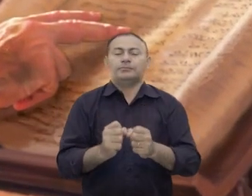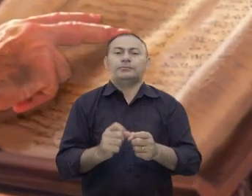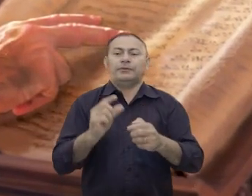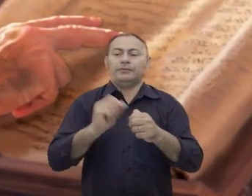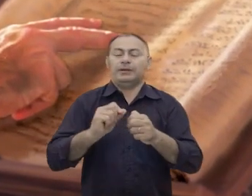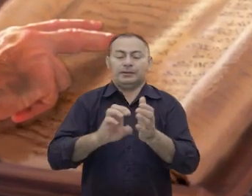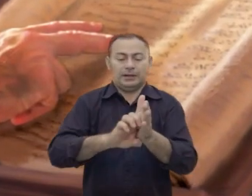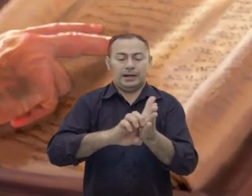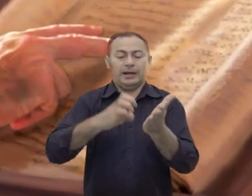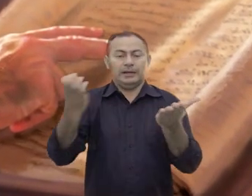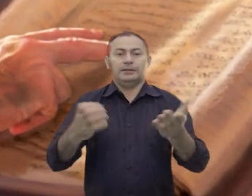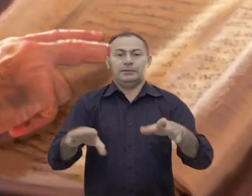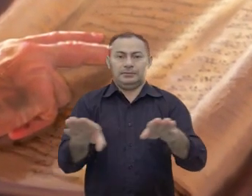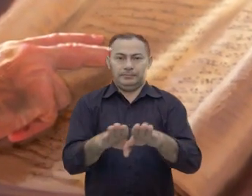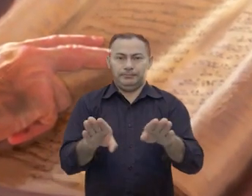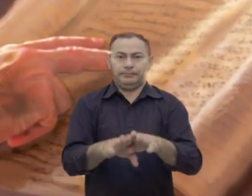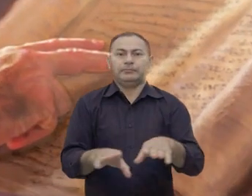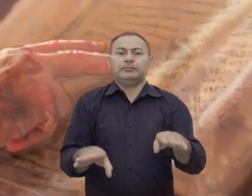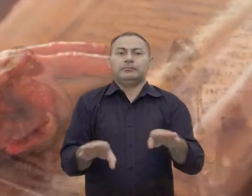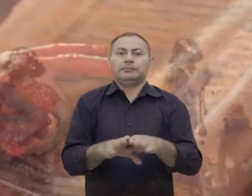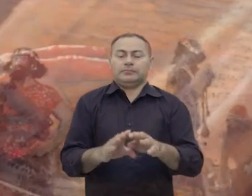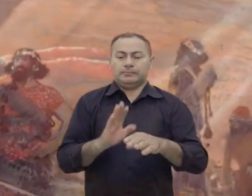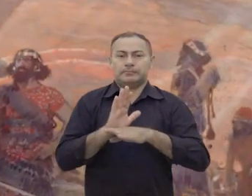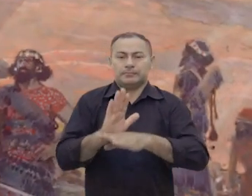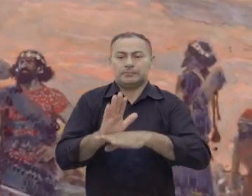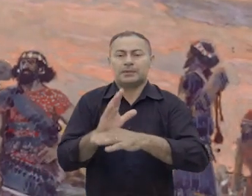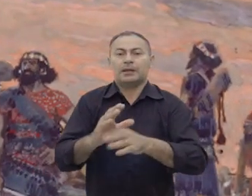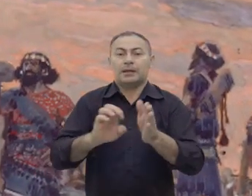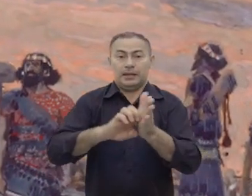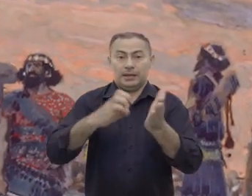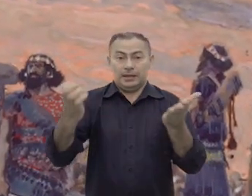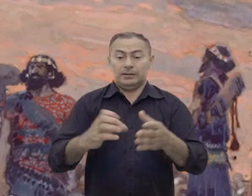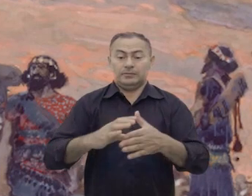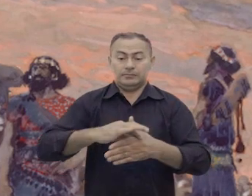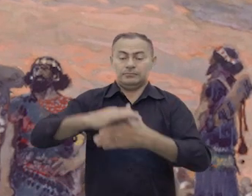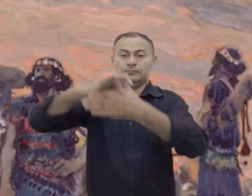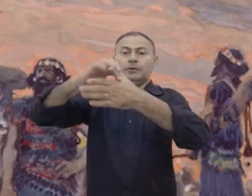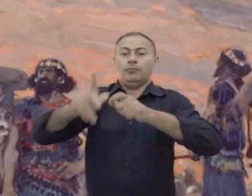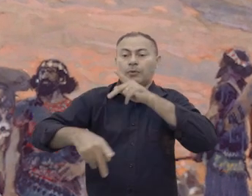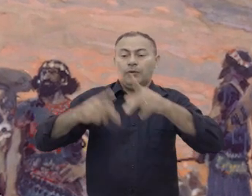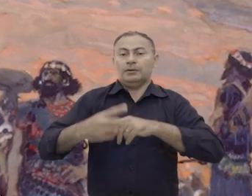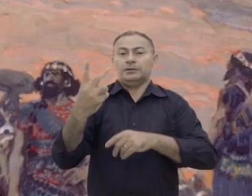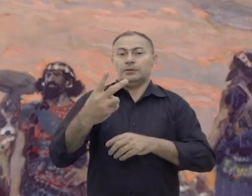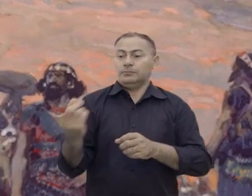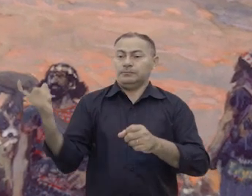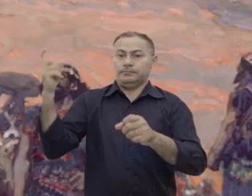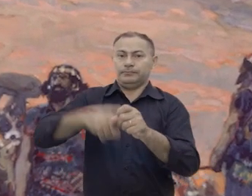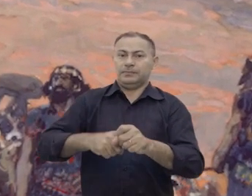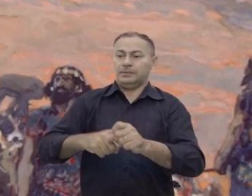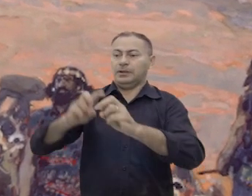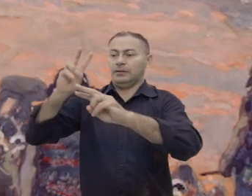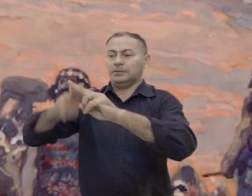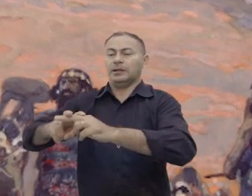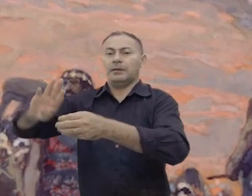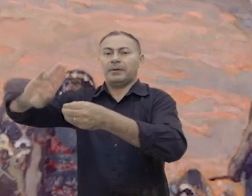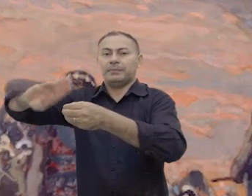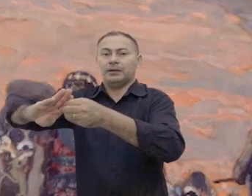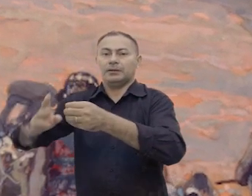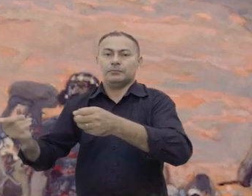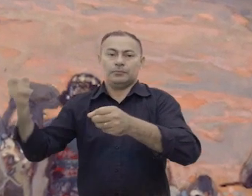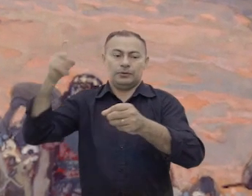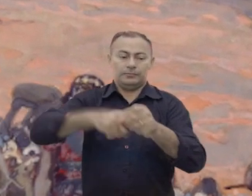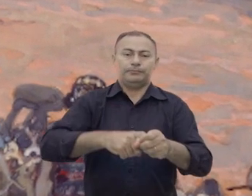isso possa ser atribuído a Esdras também. Além dessa contribuição, Esdras também liderou o povo no segundo retorno do